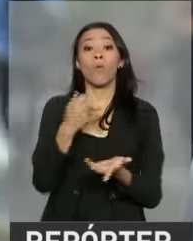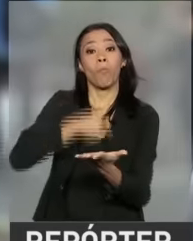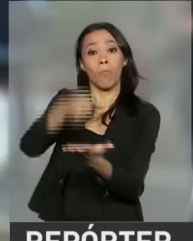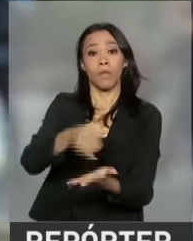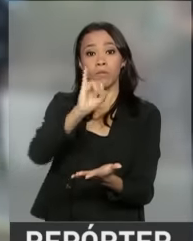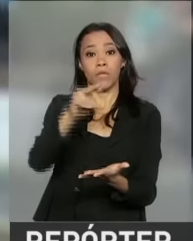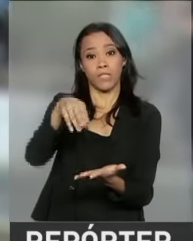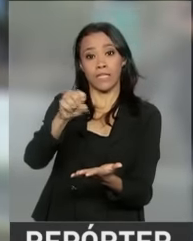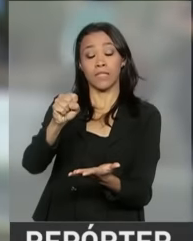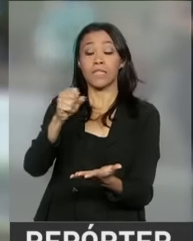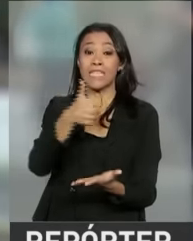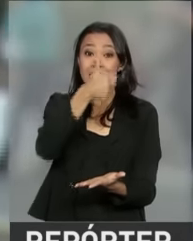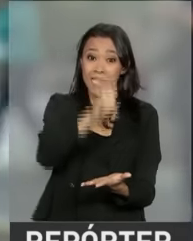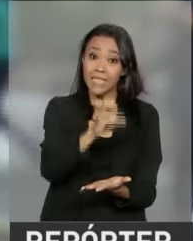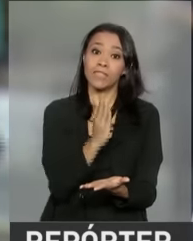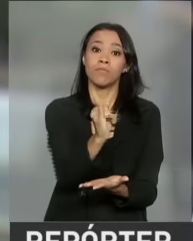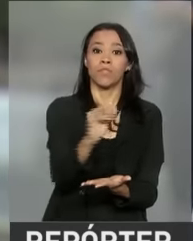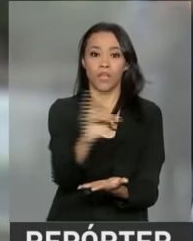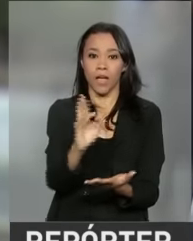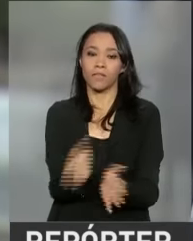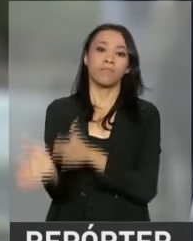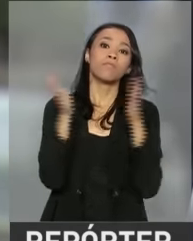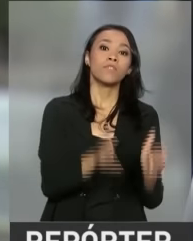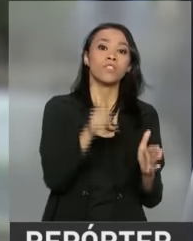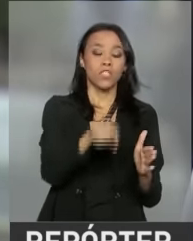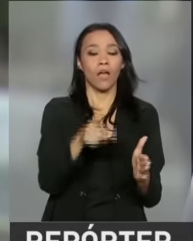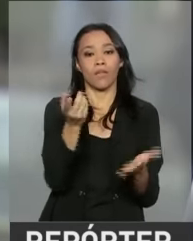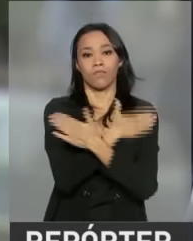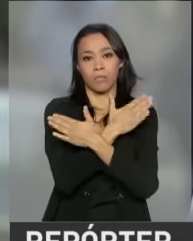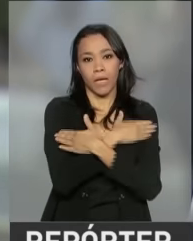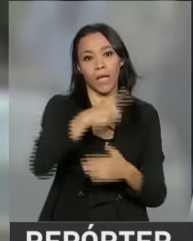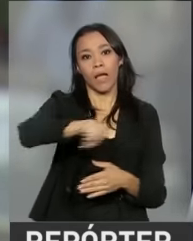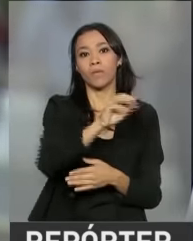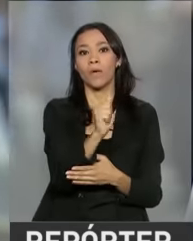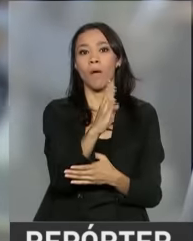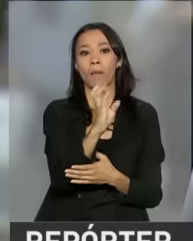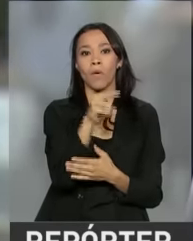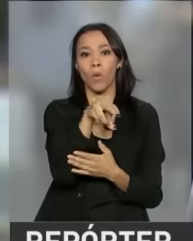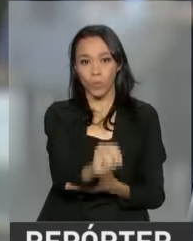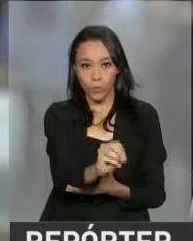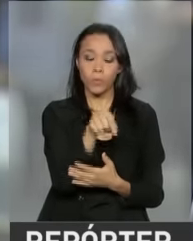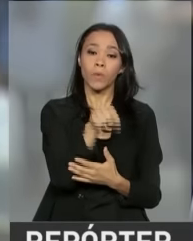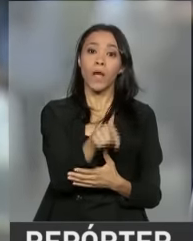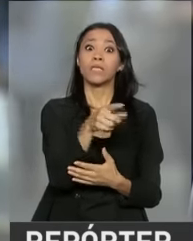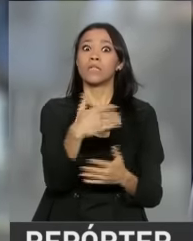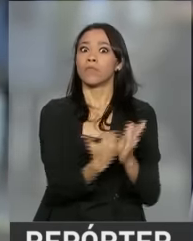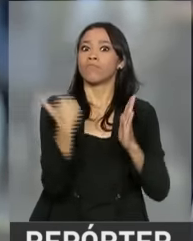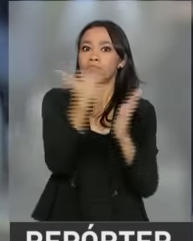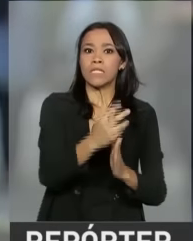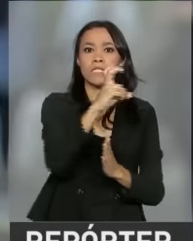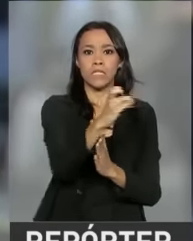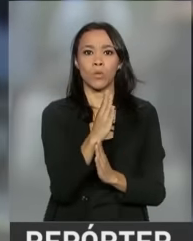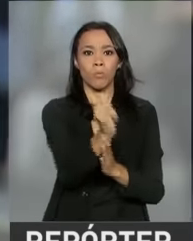foi de quase R bilhões de reais já com o seguro desemprego e o bos salarial a ampliação atingiu R 5